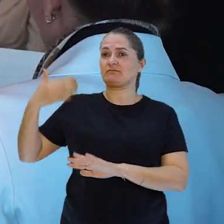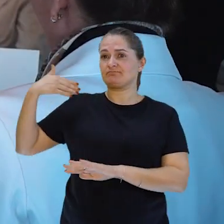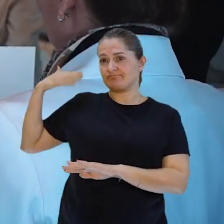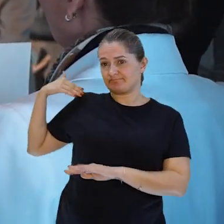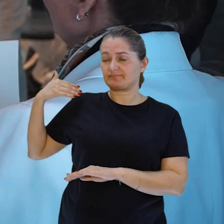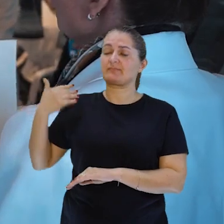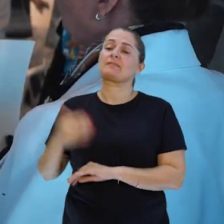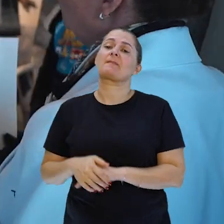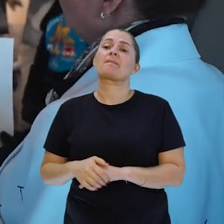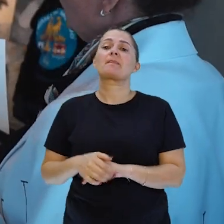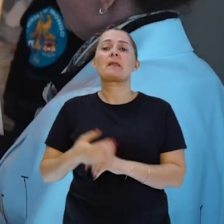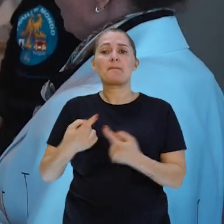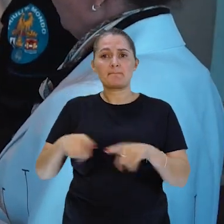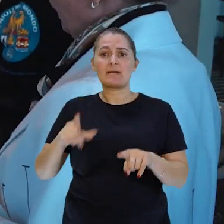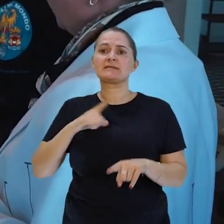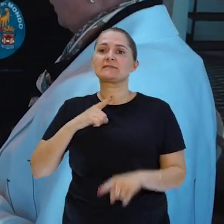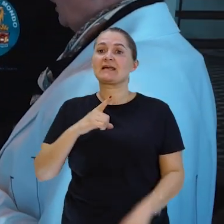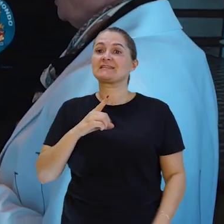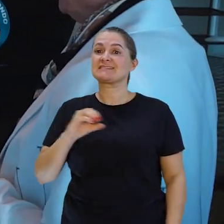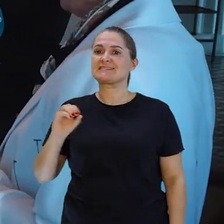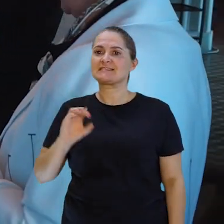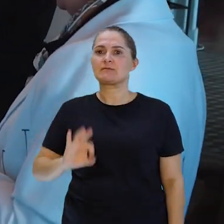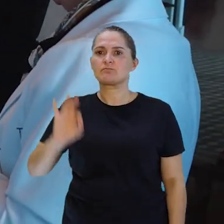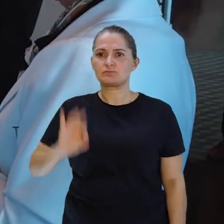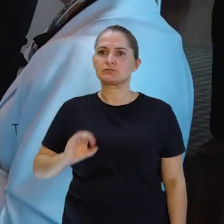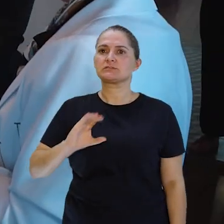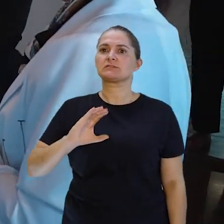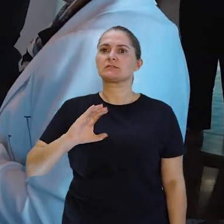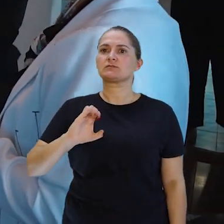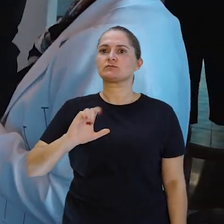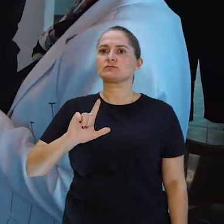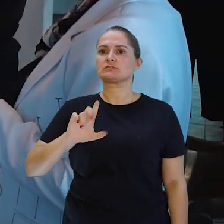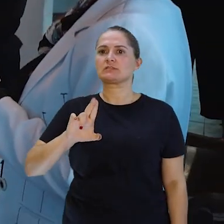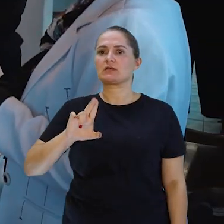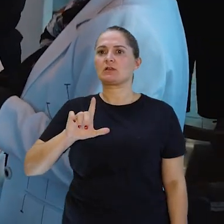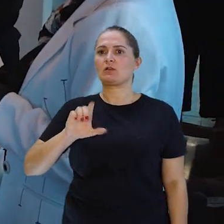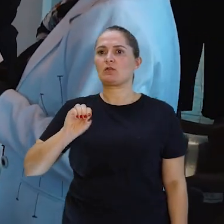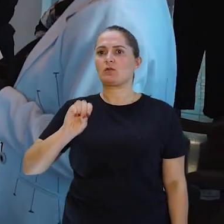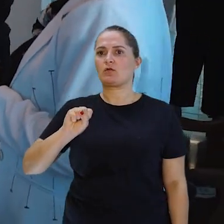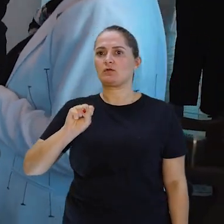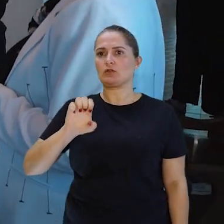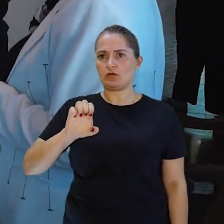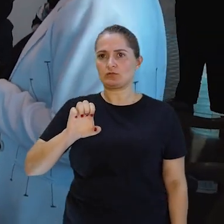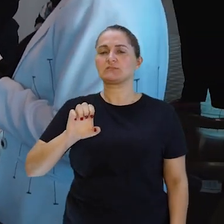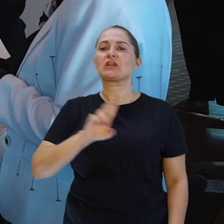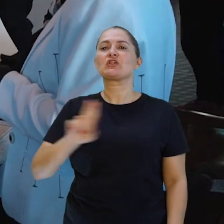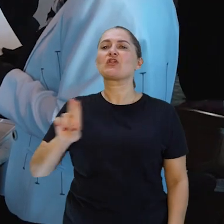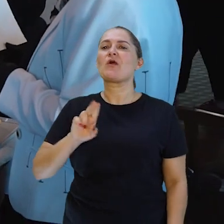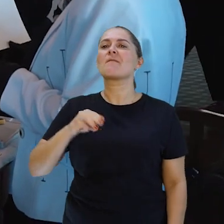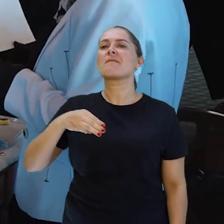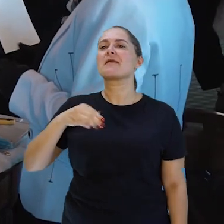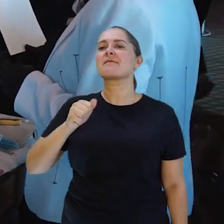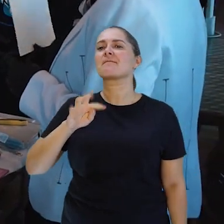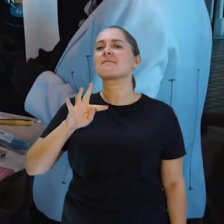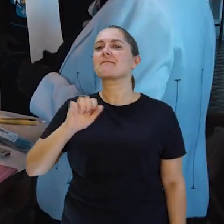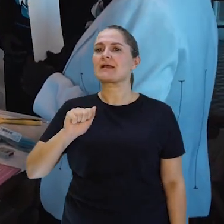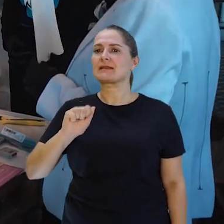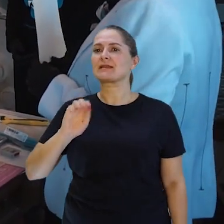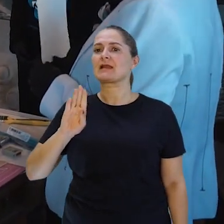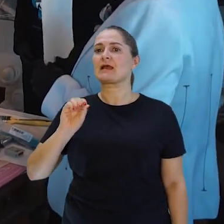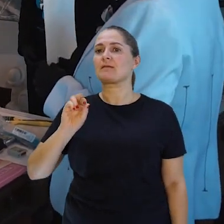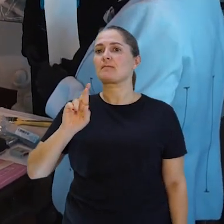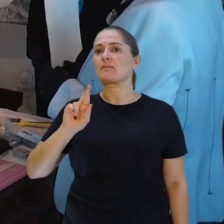químicos. Era mais comum antigamente, tá? Mas ele é 100% celulose e